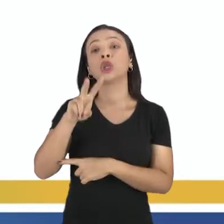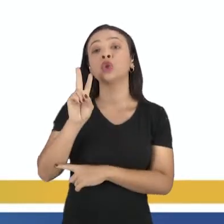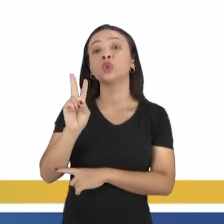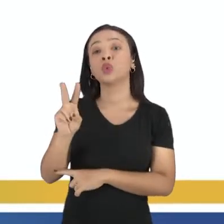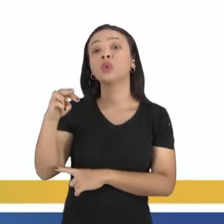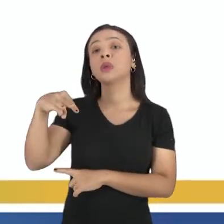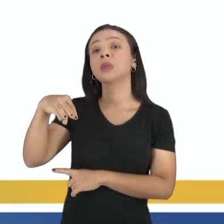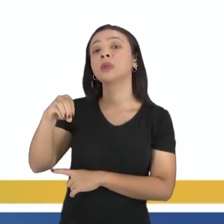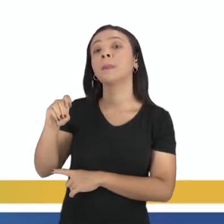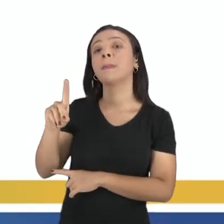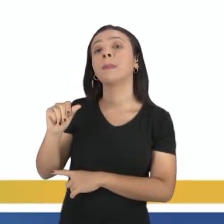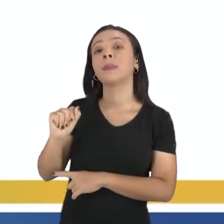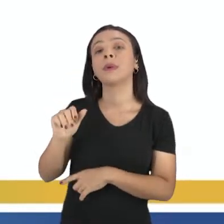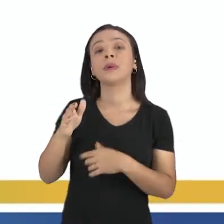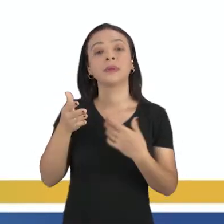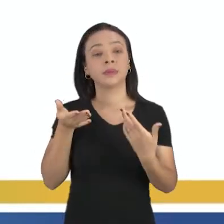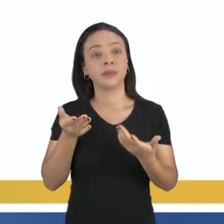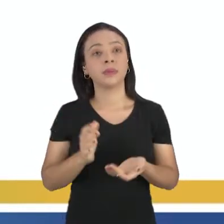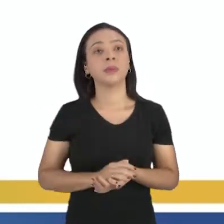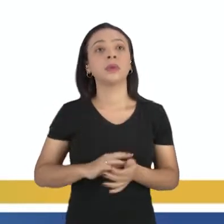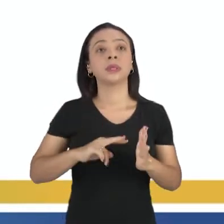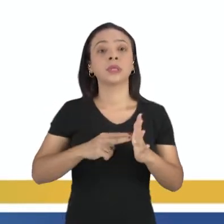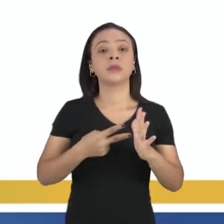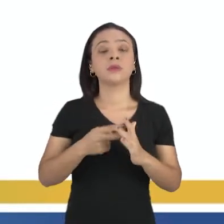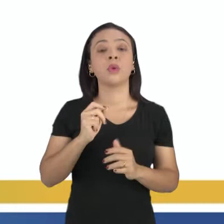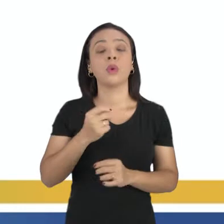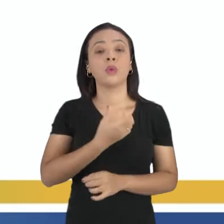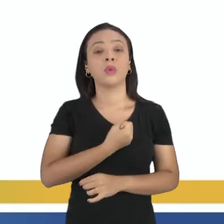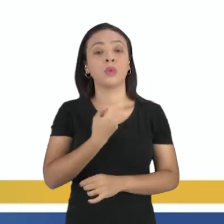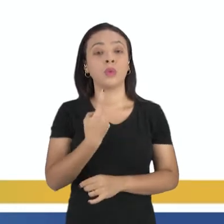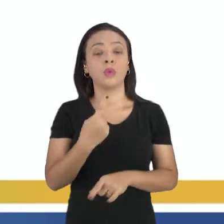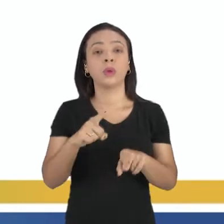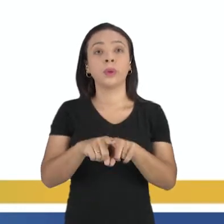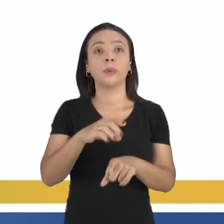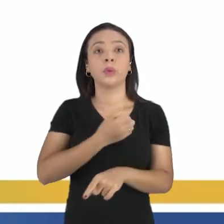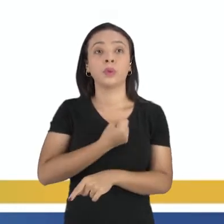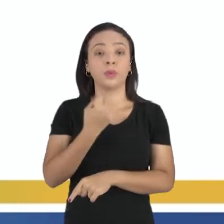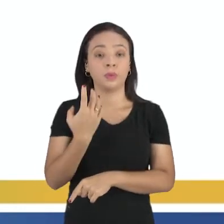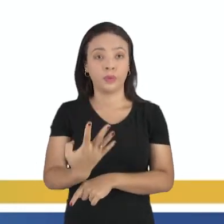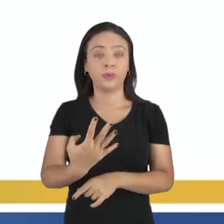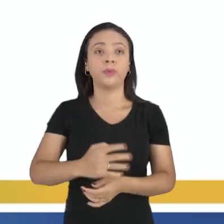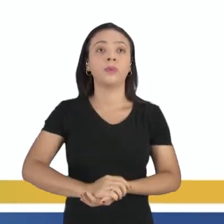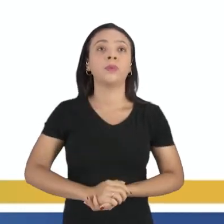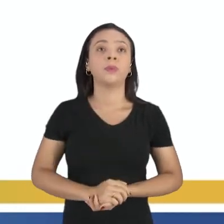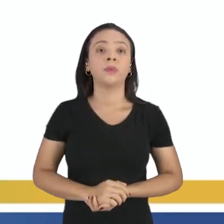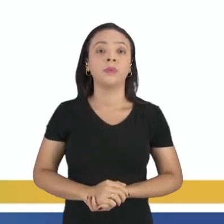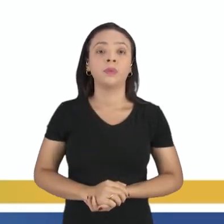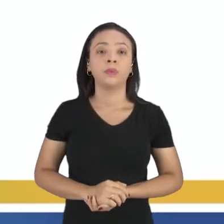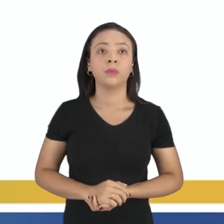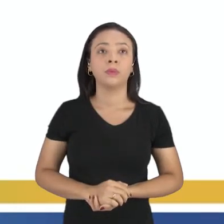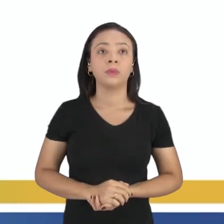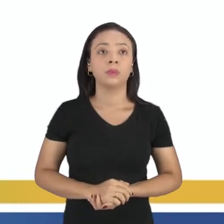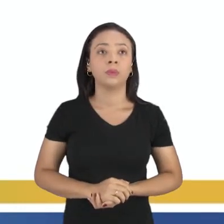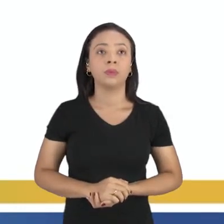duas modas, né? E essas modas seriam o número 1 e o número 4.